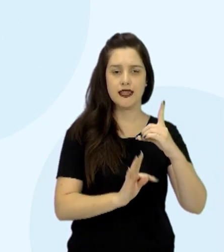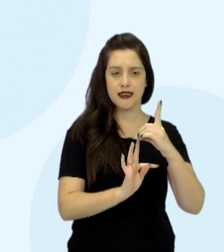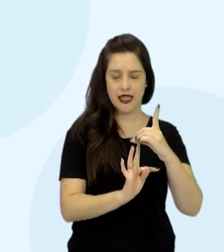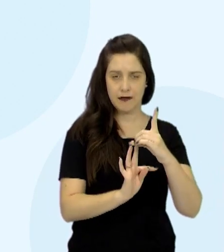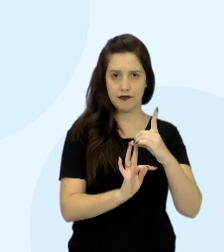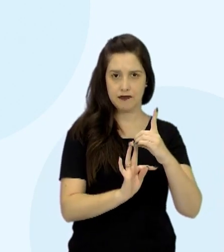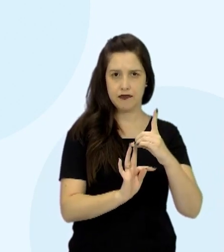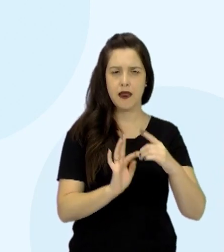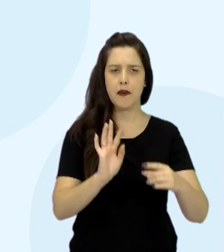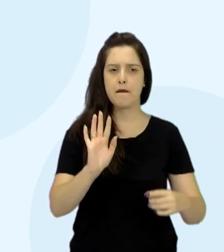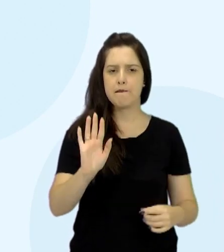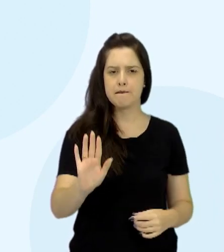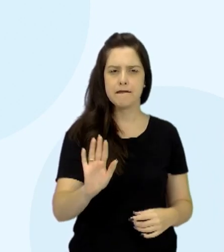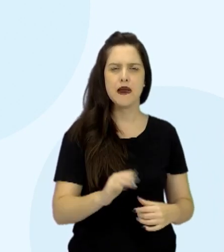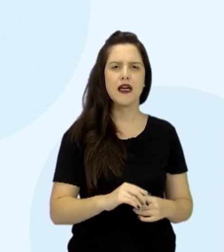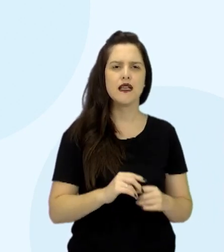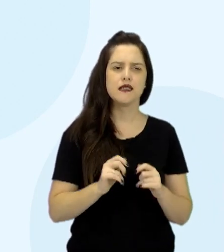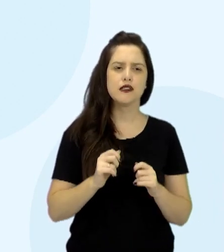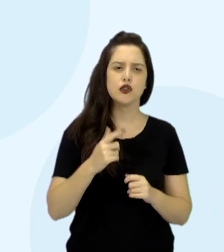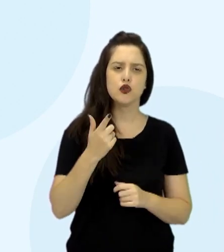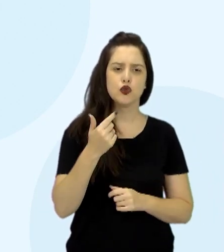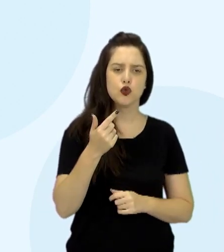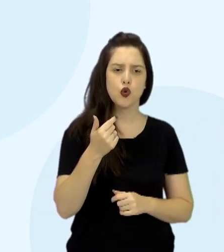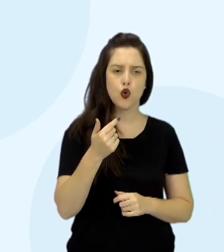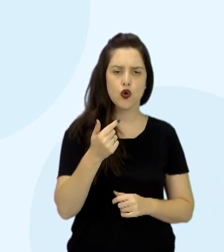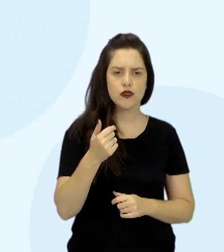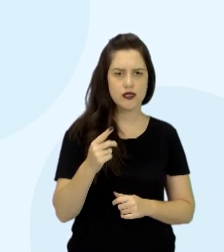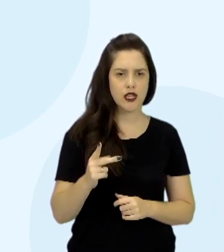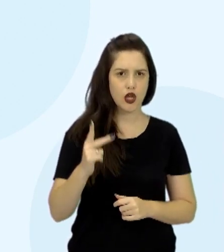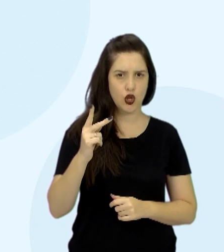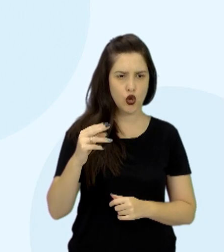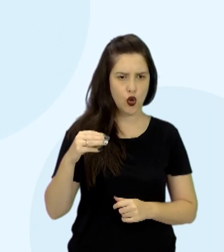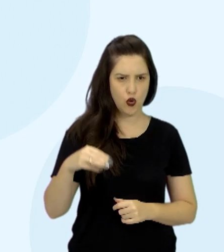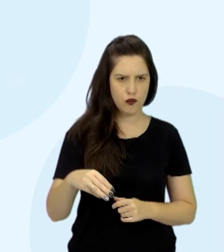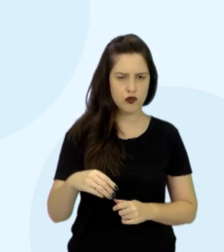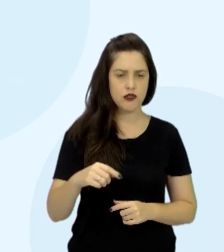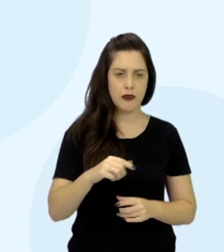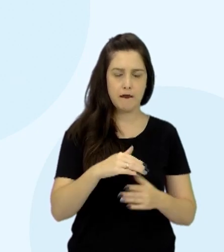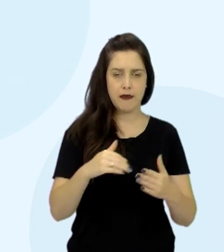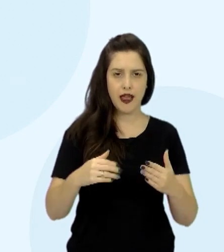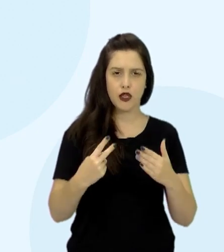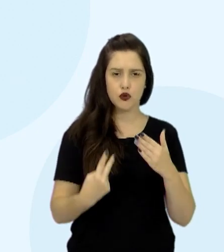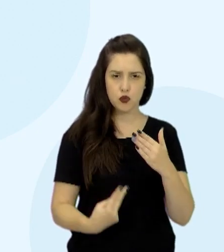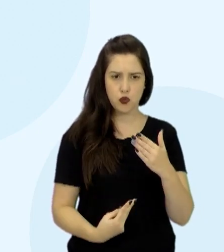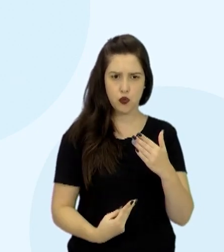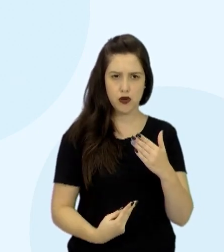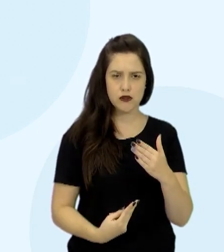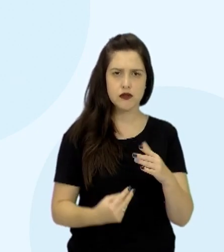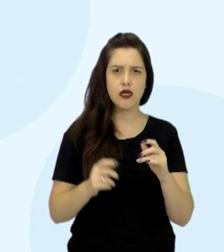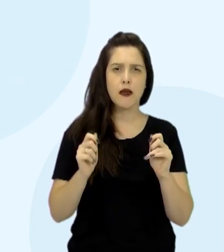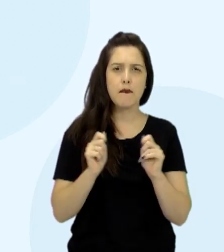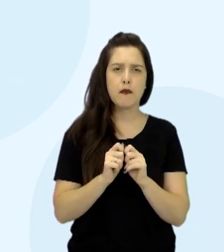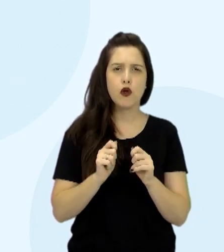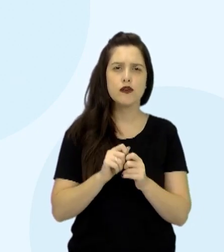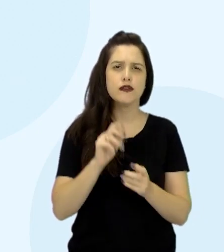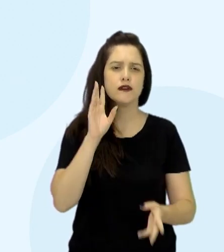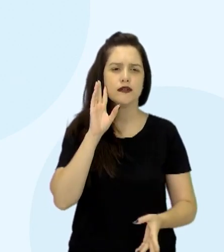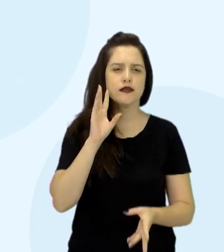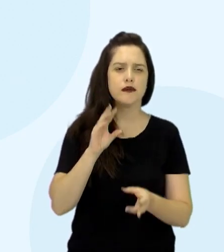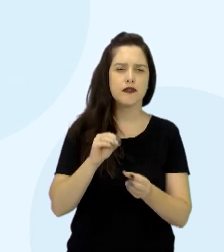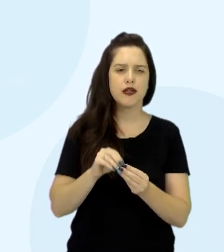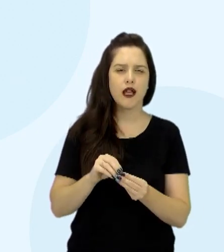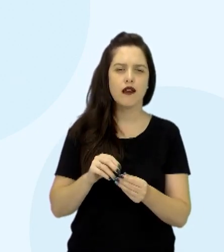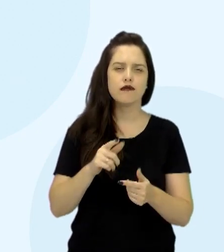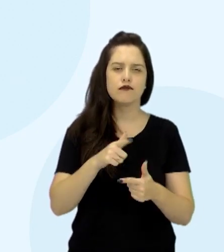Tudo bem? Então, eu tenho 12 quilômetros em 2 horas, que eu posso simplificar por